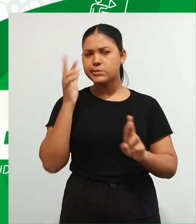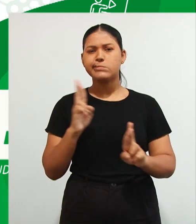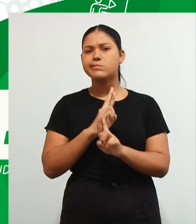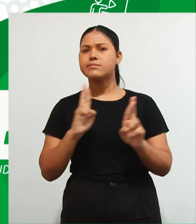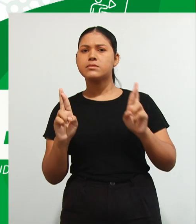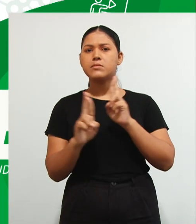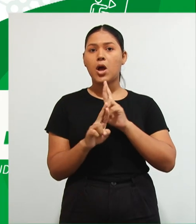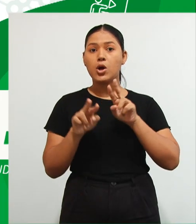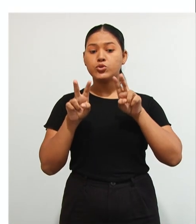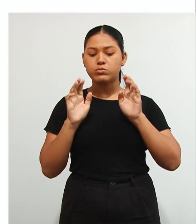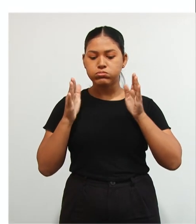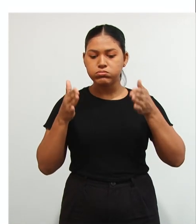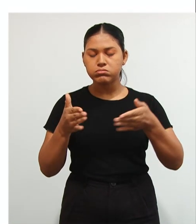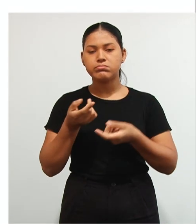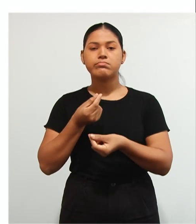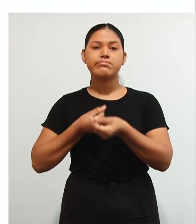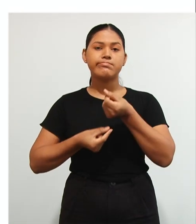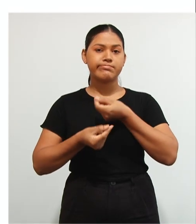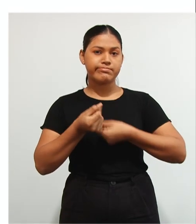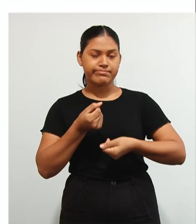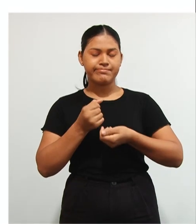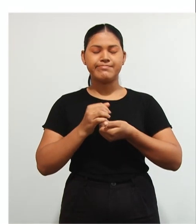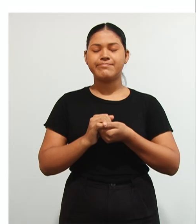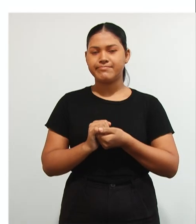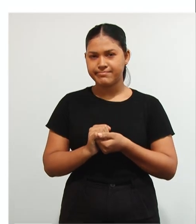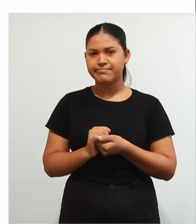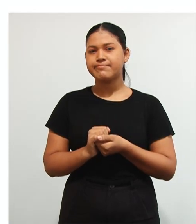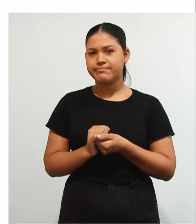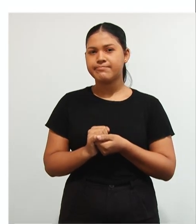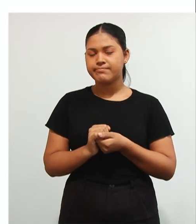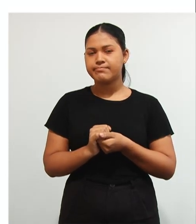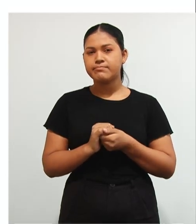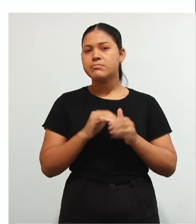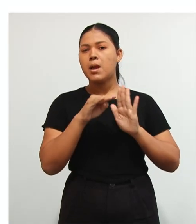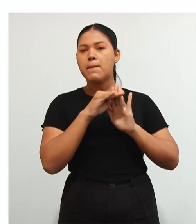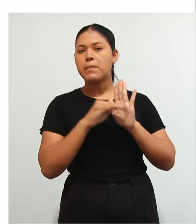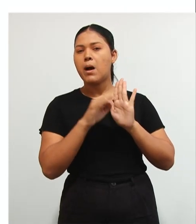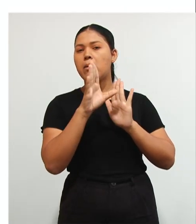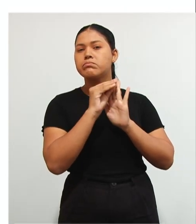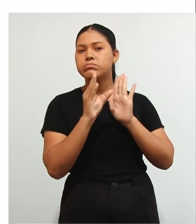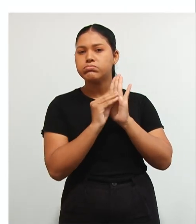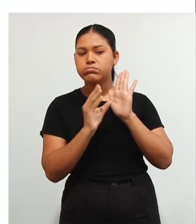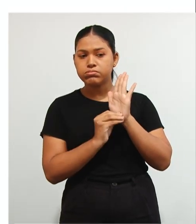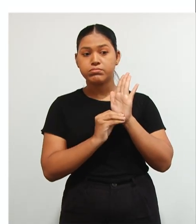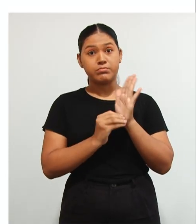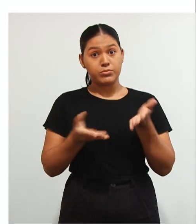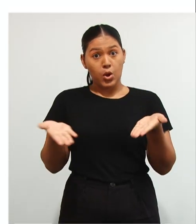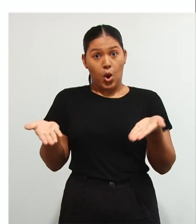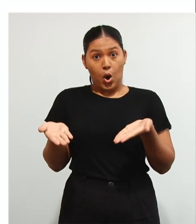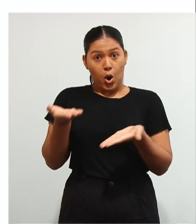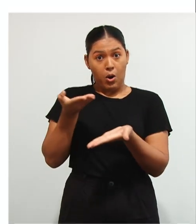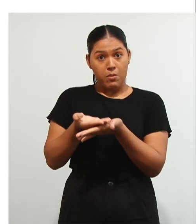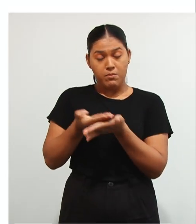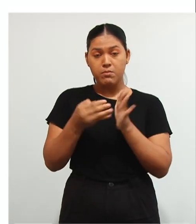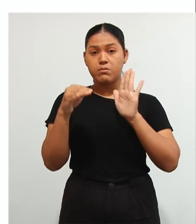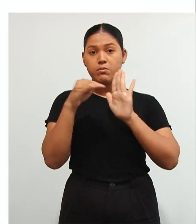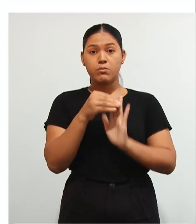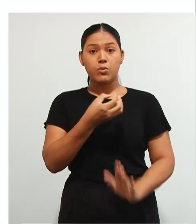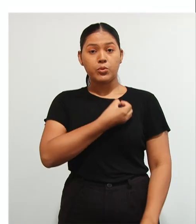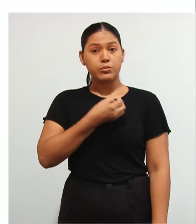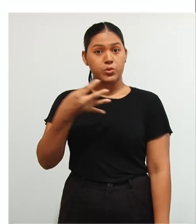interagem na economia. O conteúdo então está dentro dos 10 princípios. Nós vamos estudar o princípio número 4, 5 e